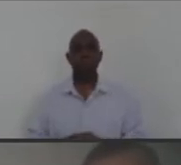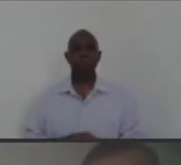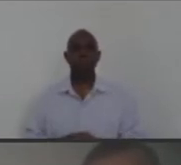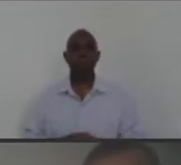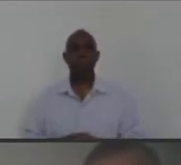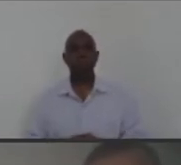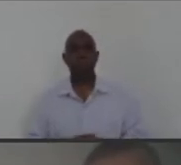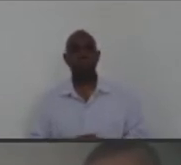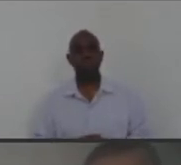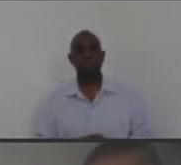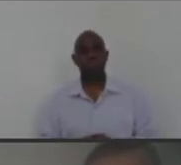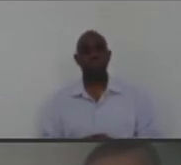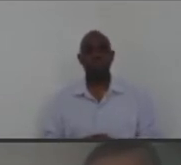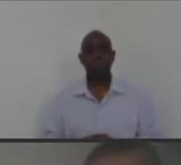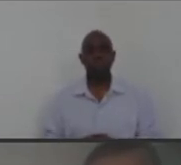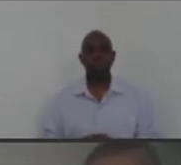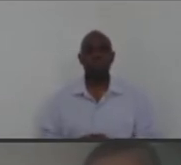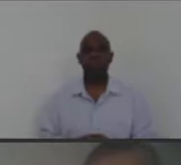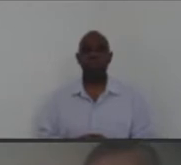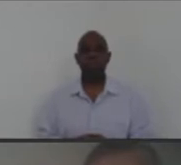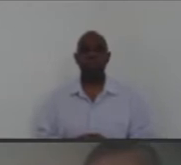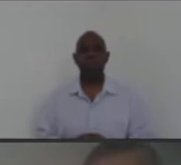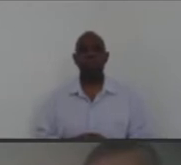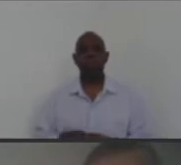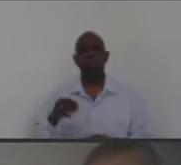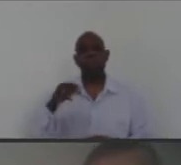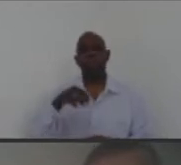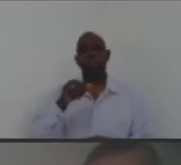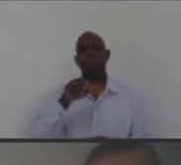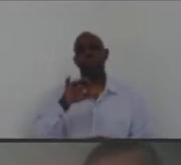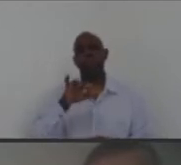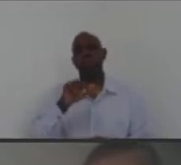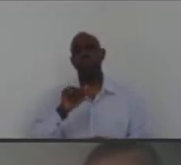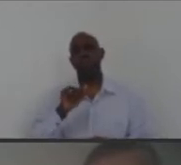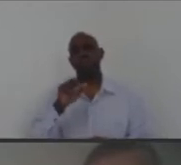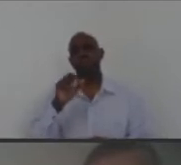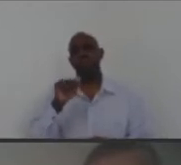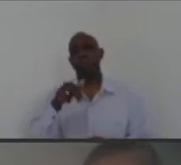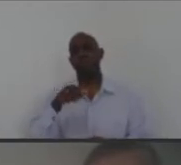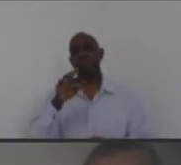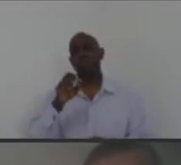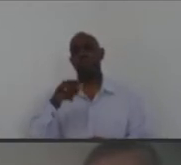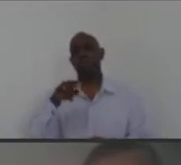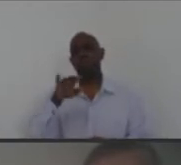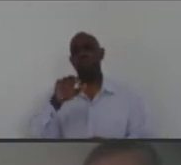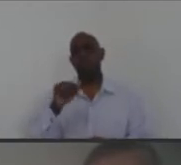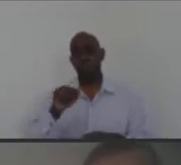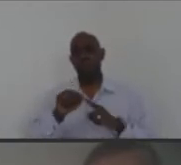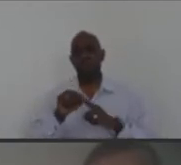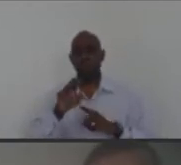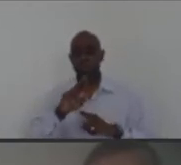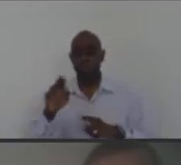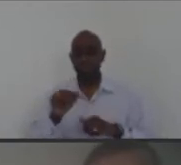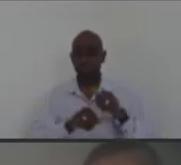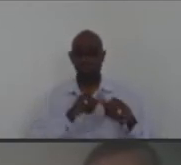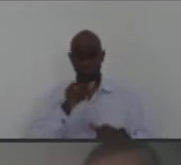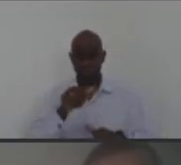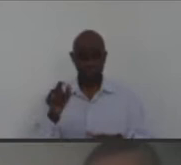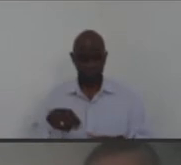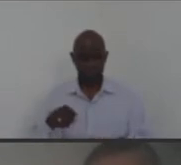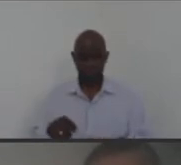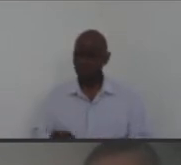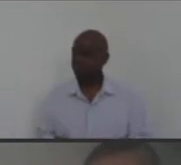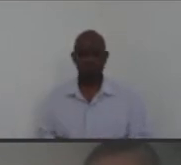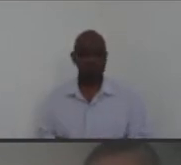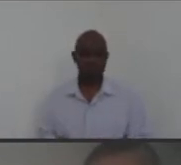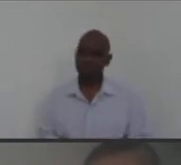Essa praça do Maria Antônia, que muda o nome, ela já tinha um nome, está alterando o nome, só isso não? Não, ela não está nem alterando o nome, ela só está